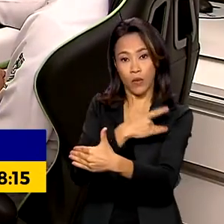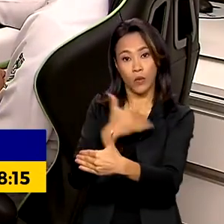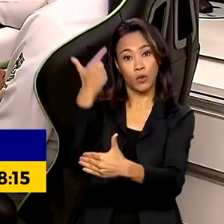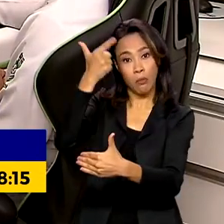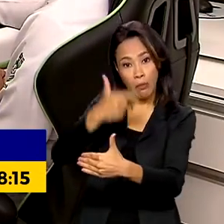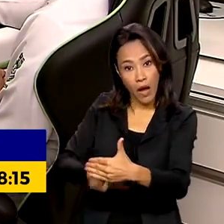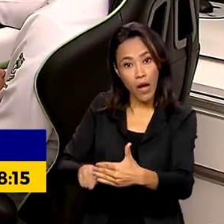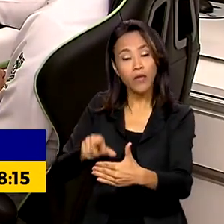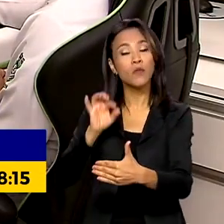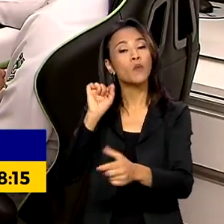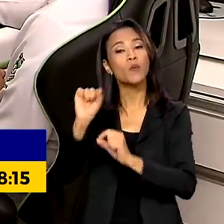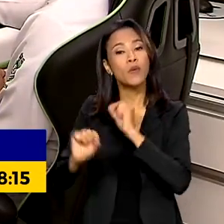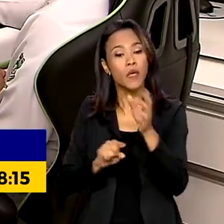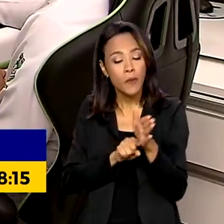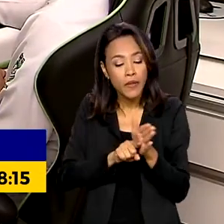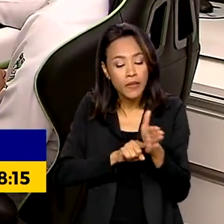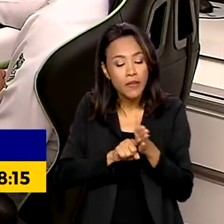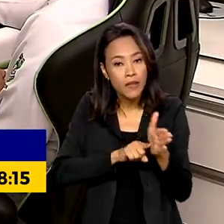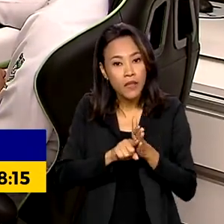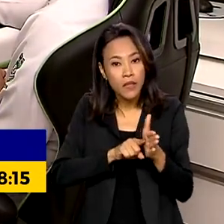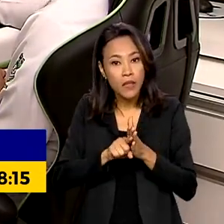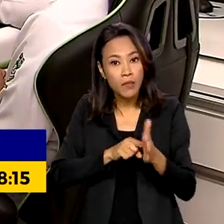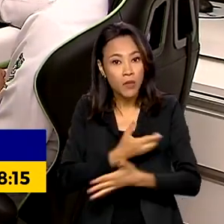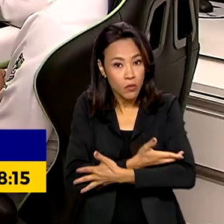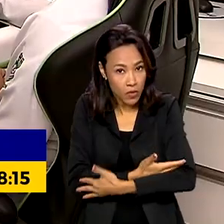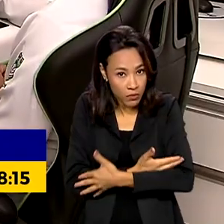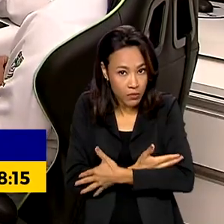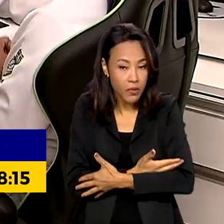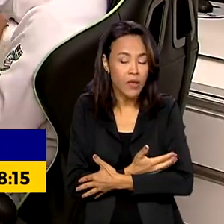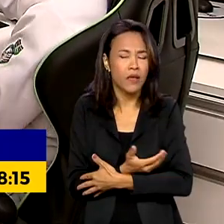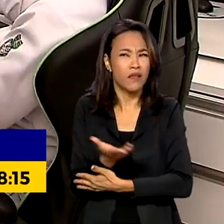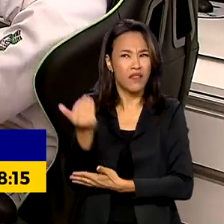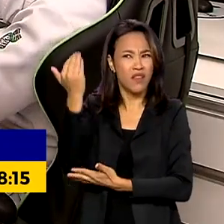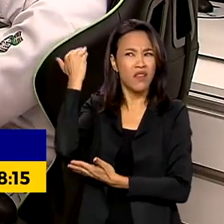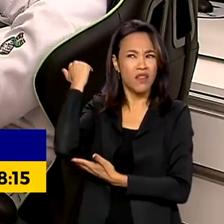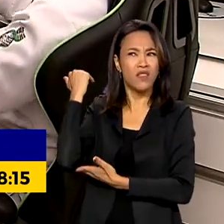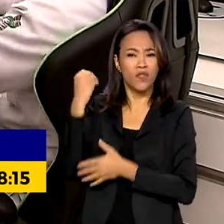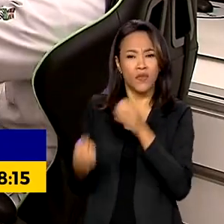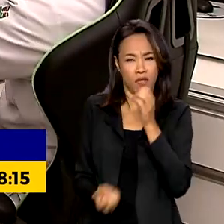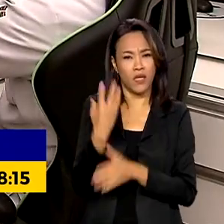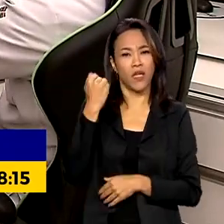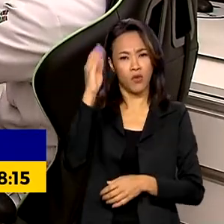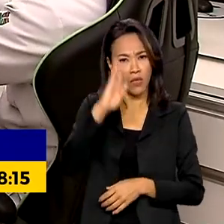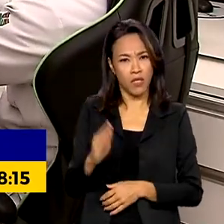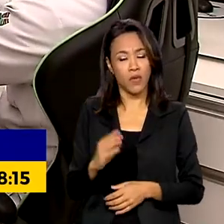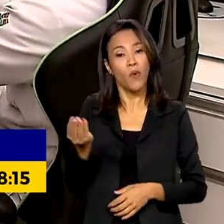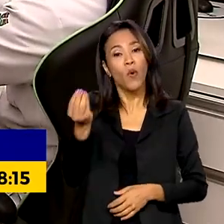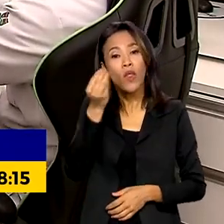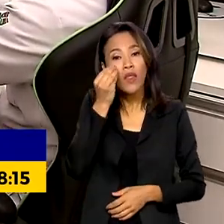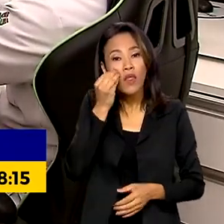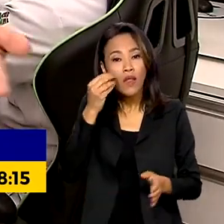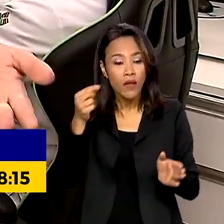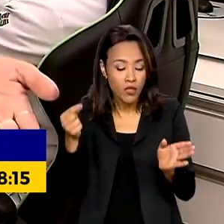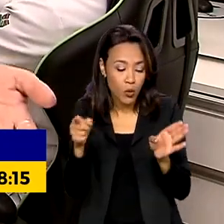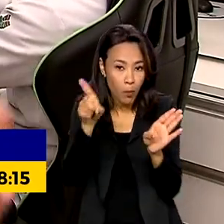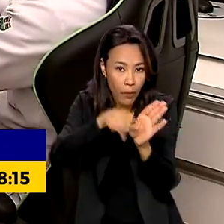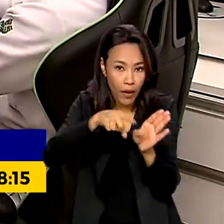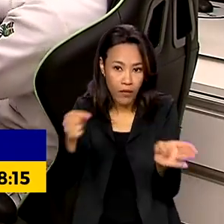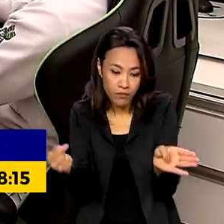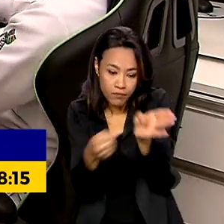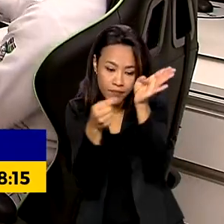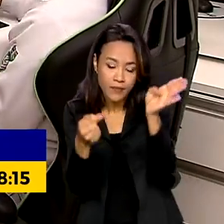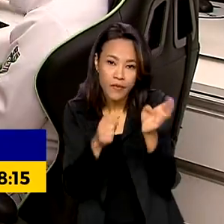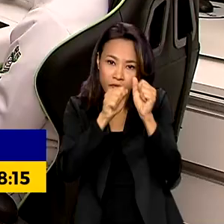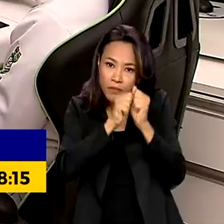um exame na triagem neonatal. Desde que foi implantado no Brasil, o teste do pezinho vem se expandindo